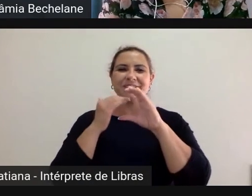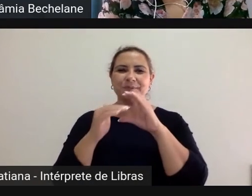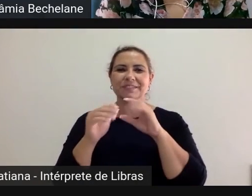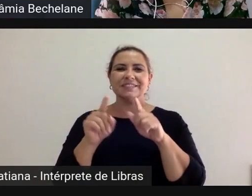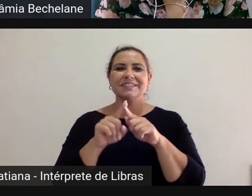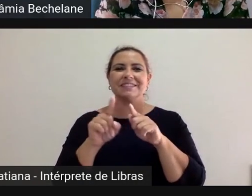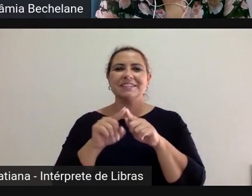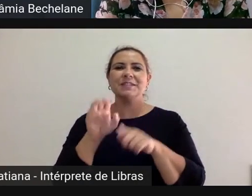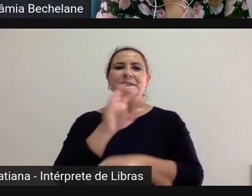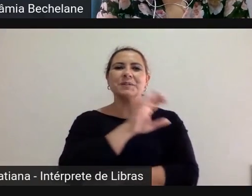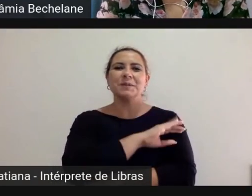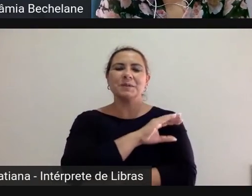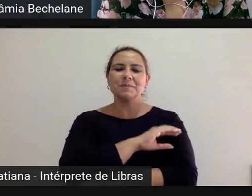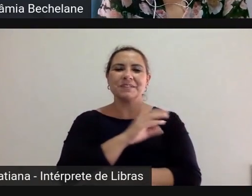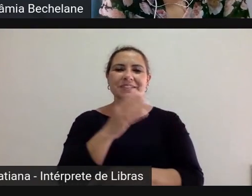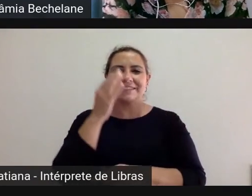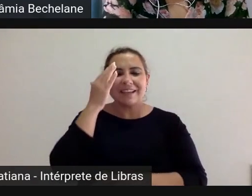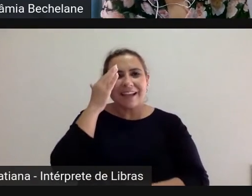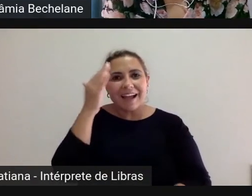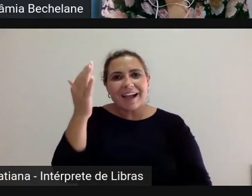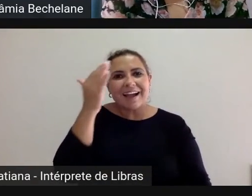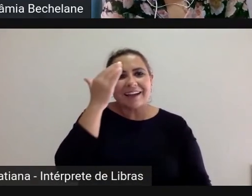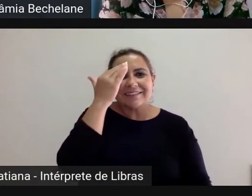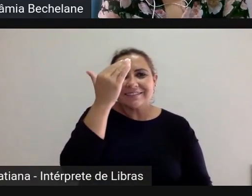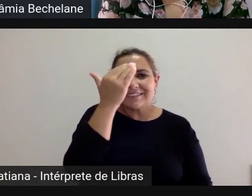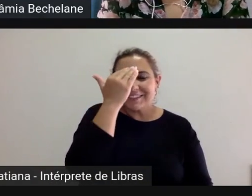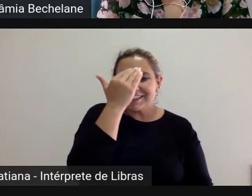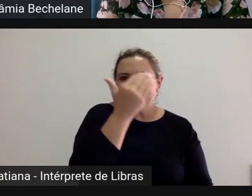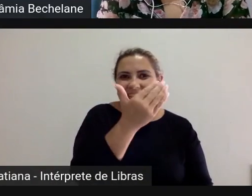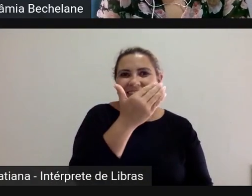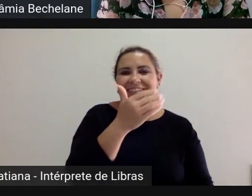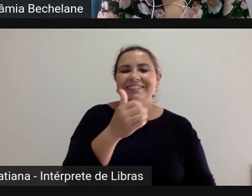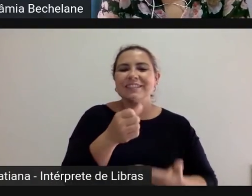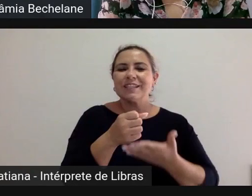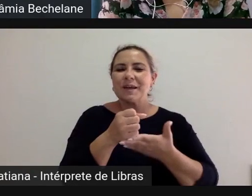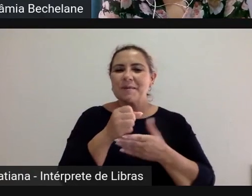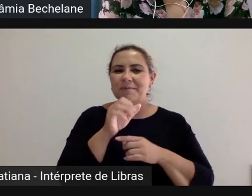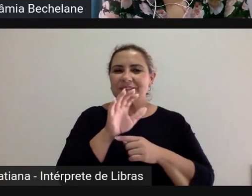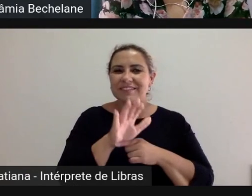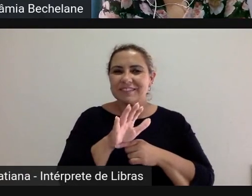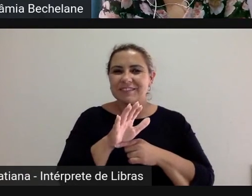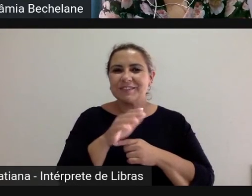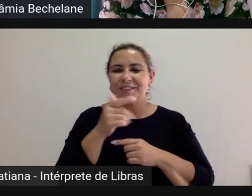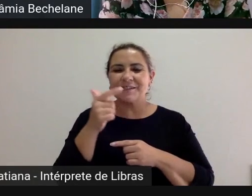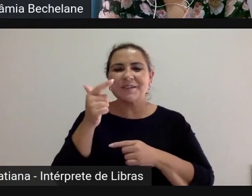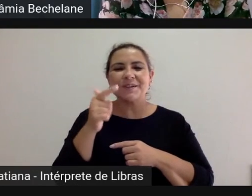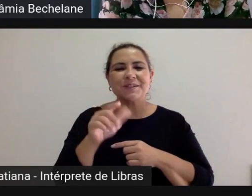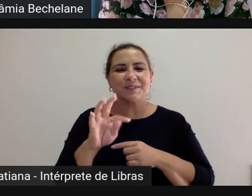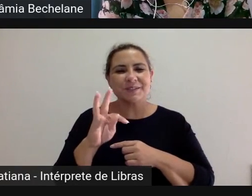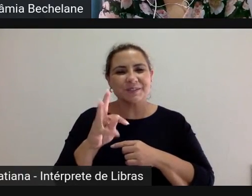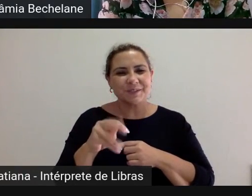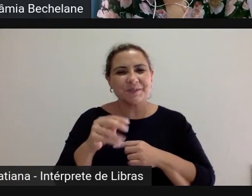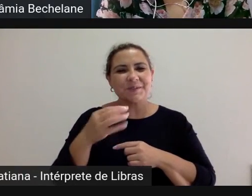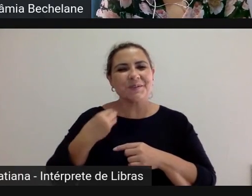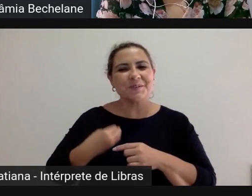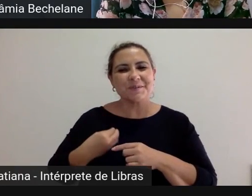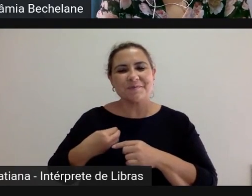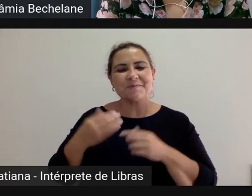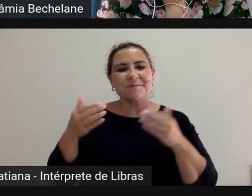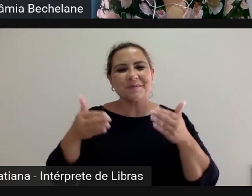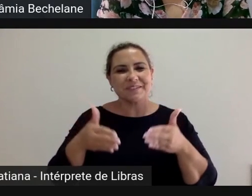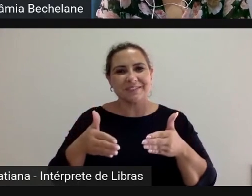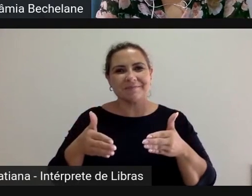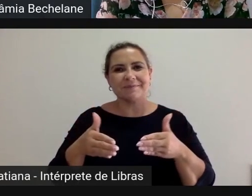fará chegar essa pergunta. Agradecemos a sua assistência, agradeço novamente a todas as participantes da mesa